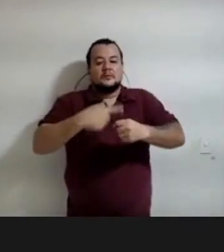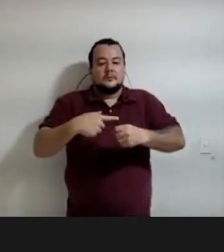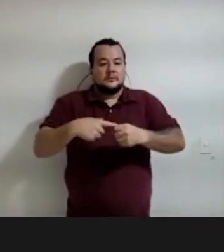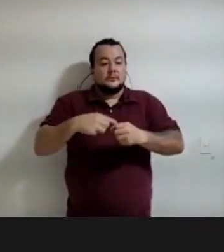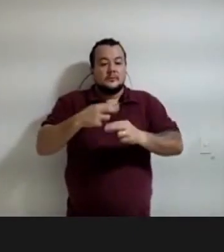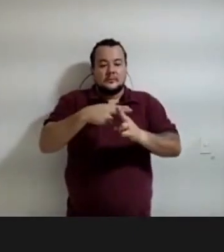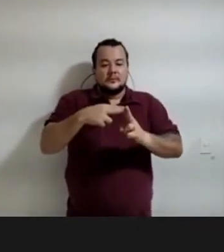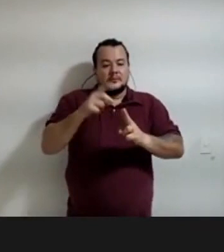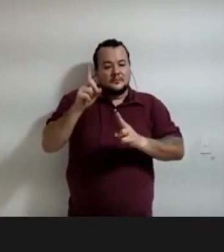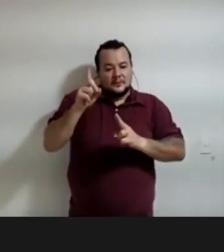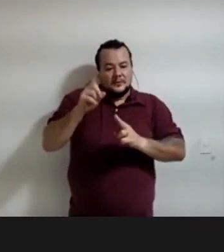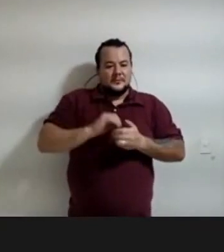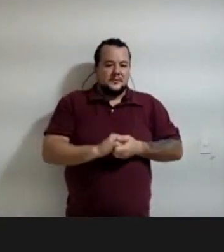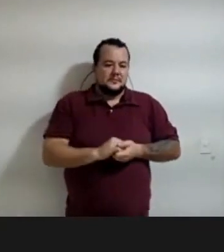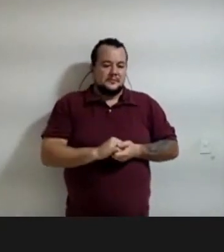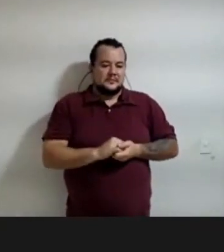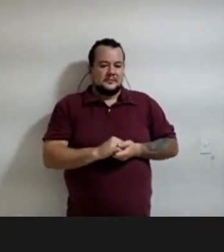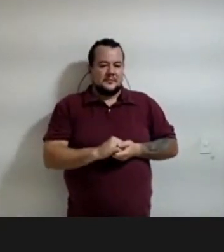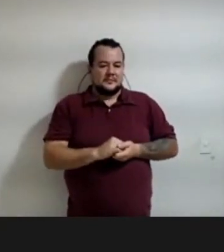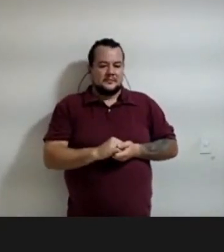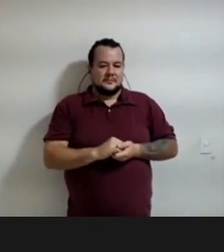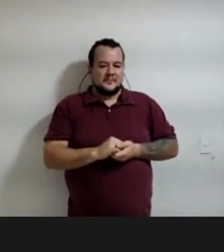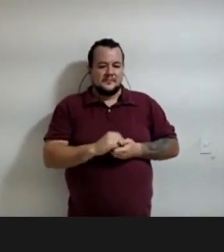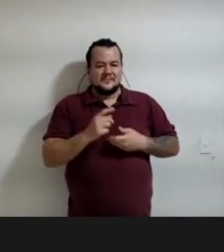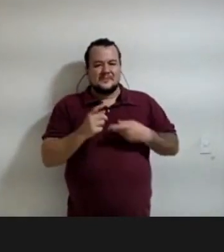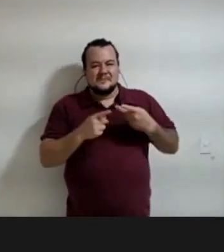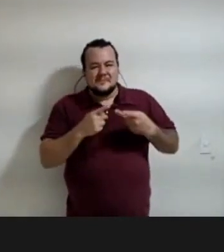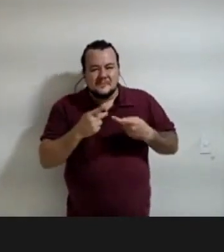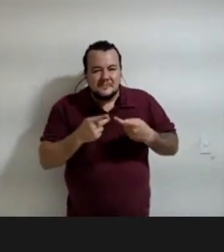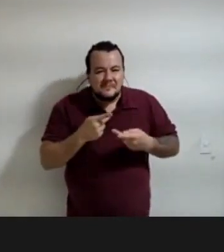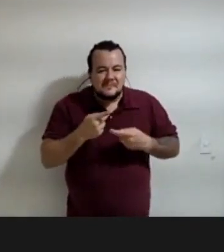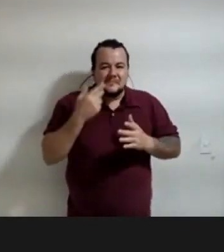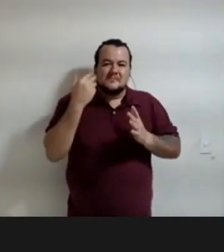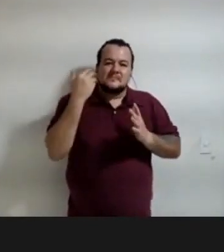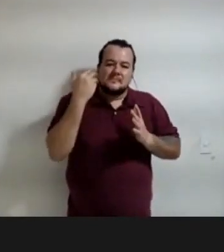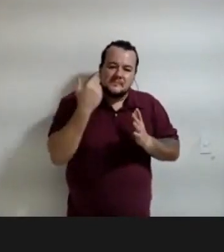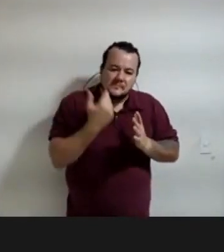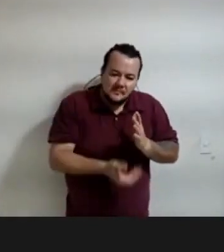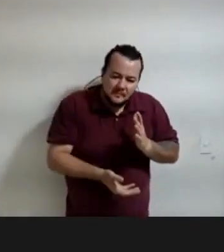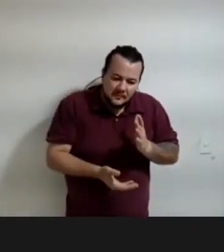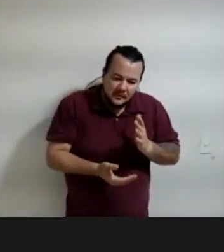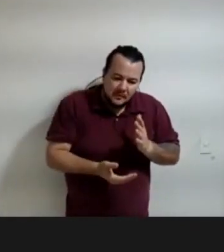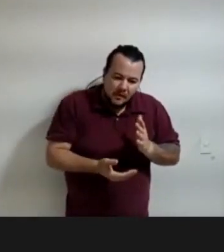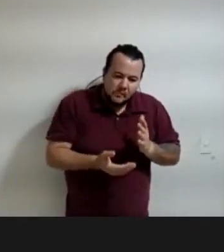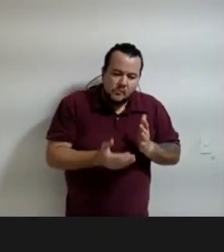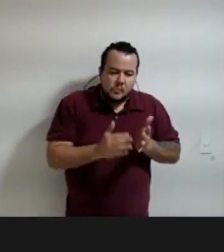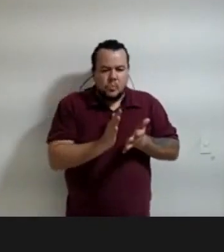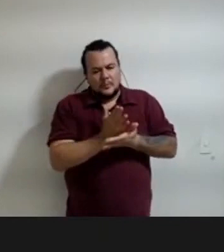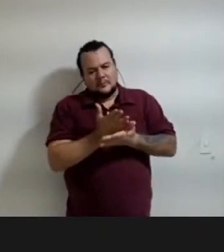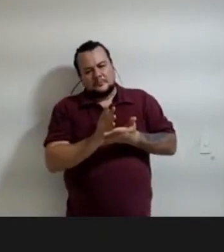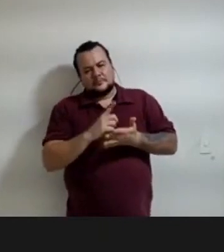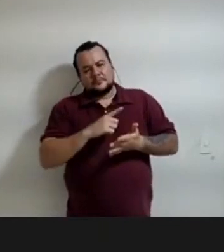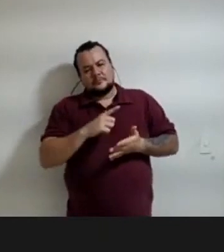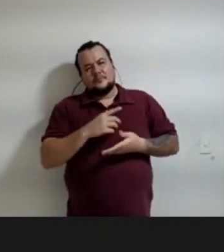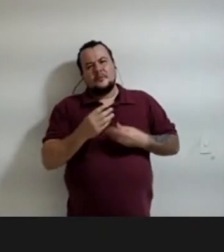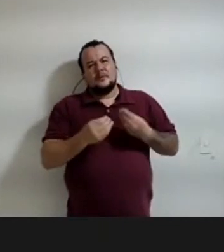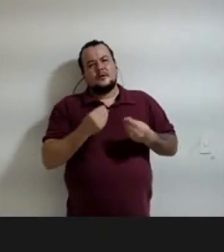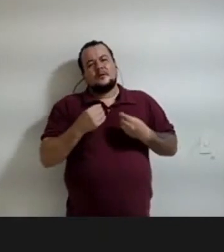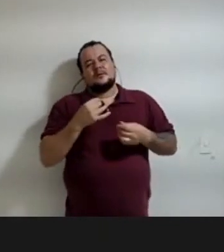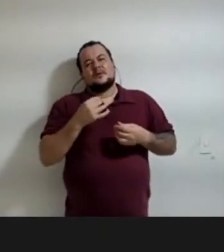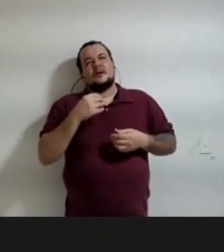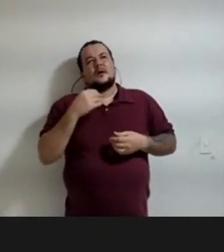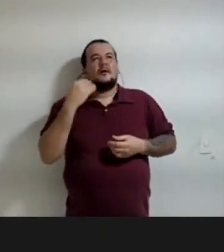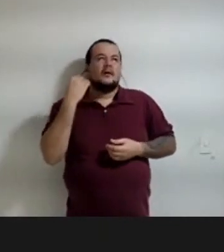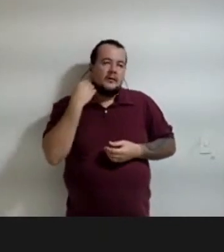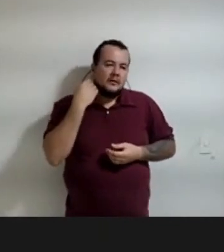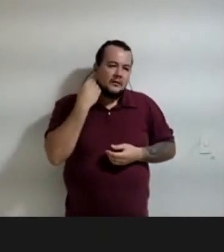UNB. Essa narrativa da perda, ainda que alguns a tenham como cansativa ou repetitiva,